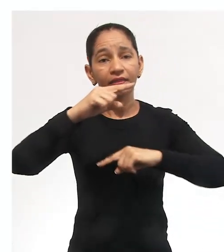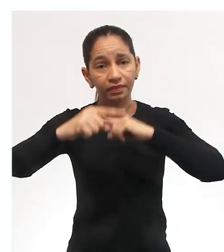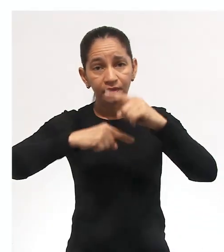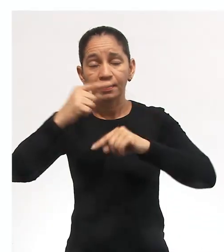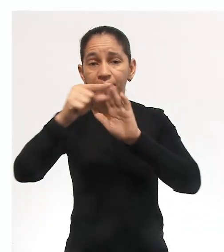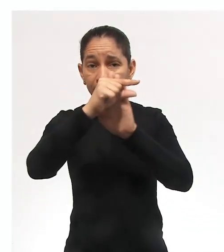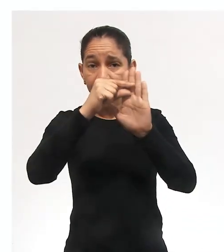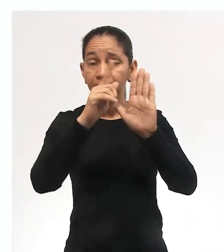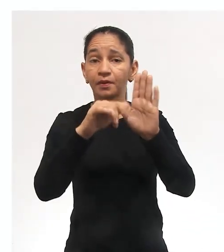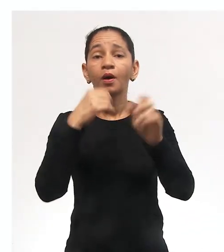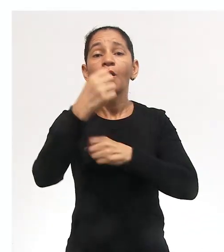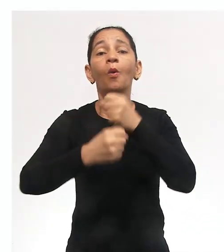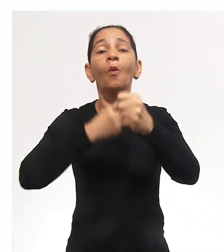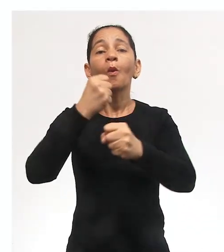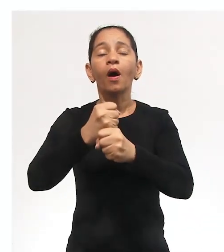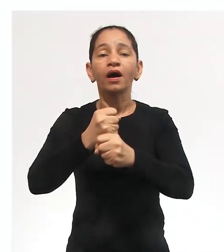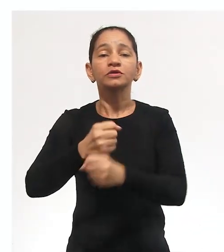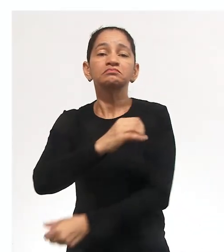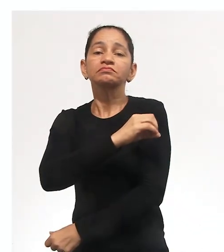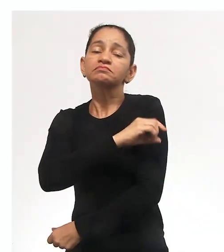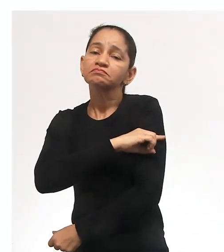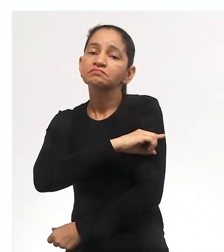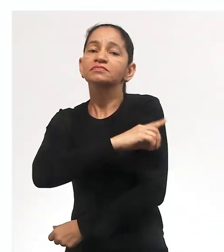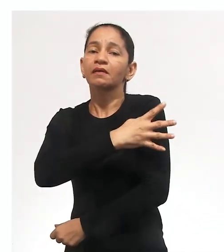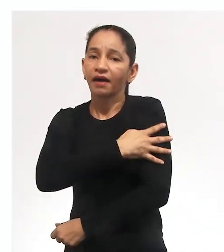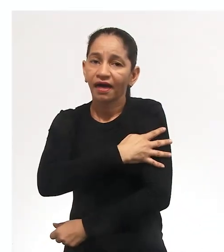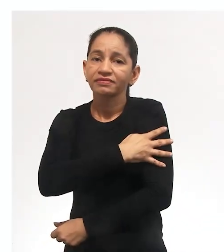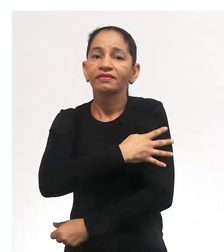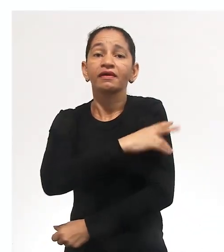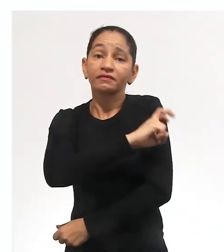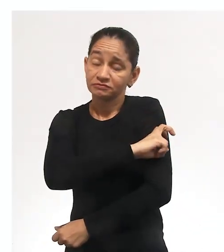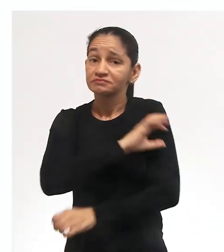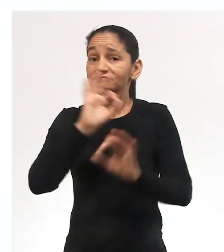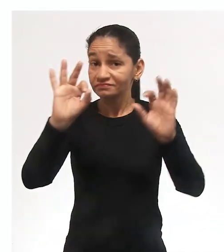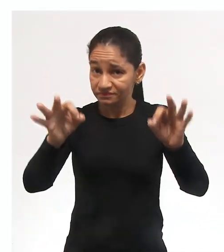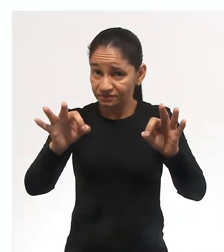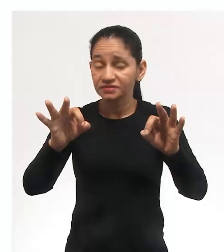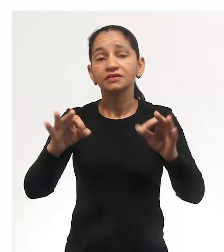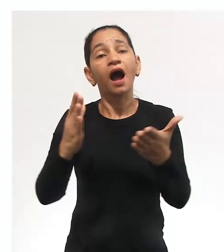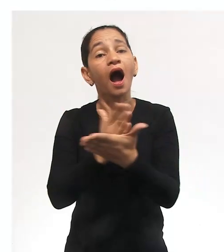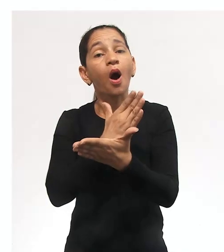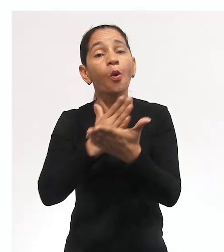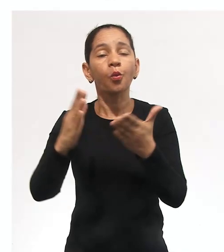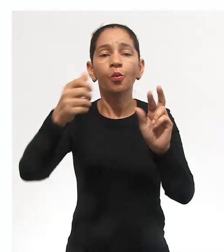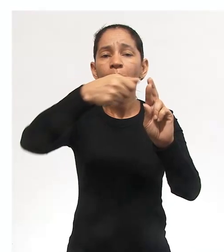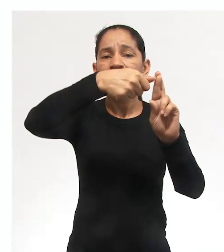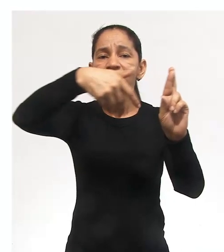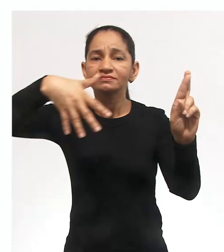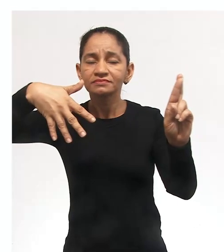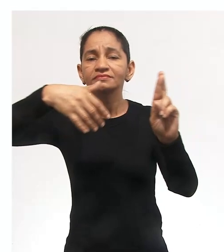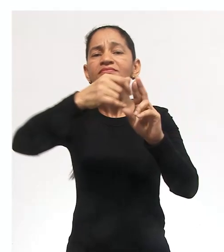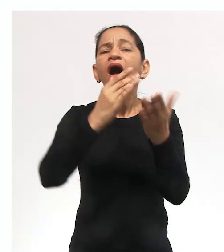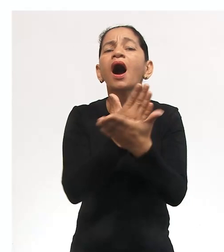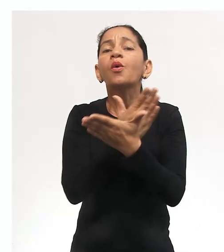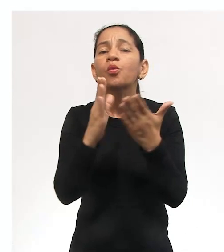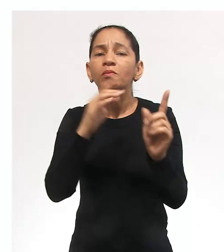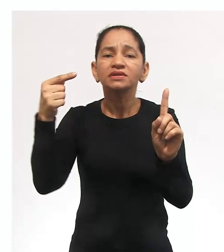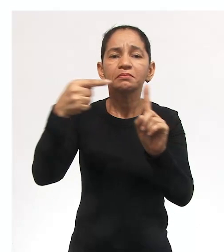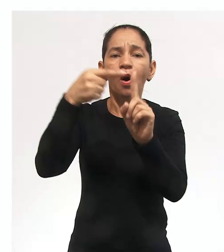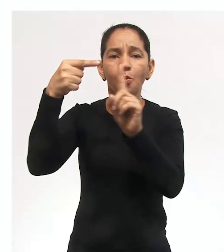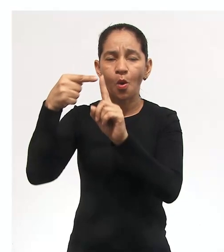alfabetização, leitura e escrita nos anos iniciais do ensino fundamental. Então, são algumas